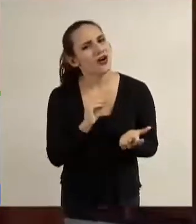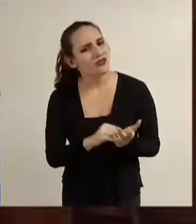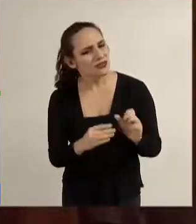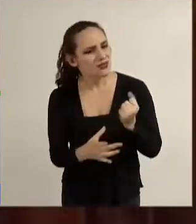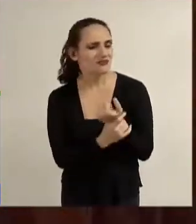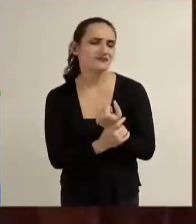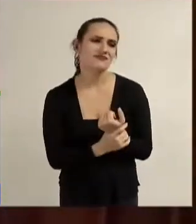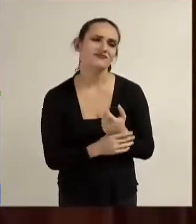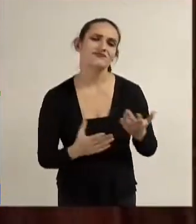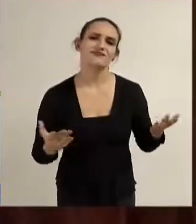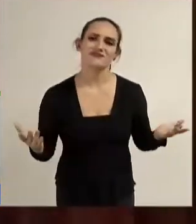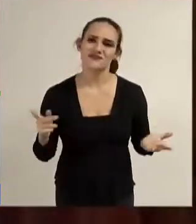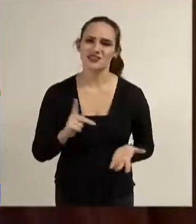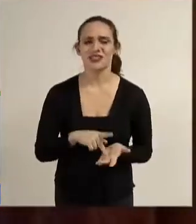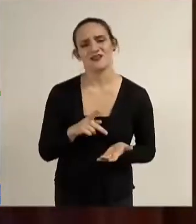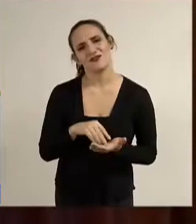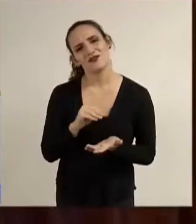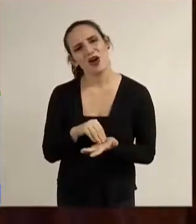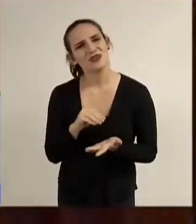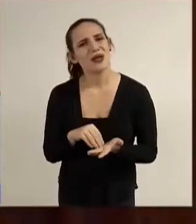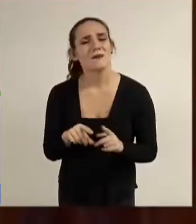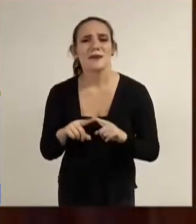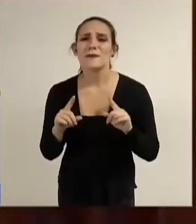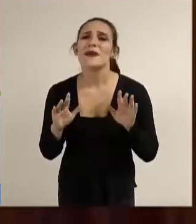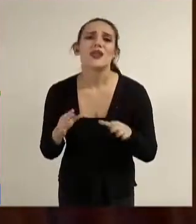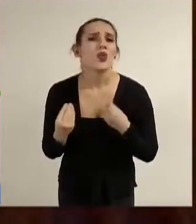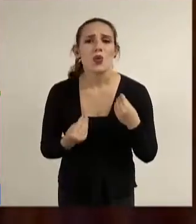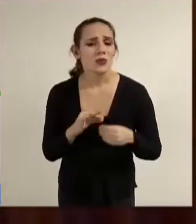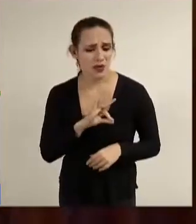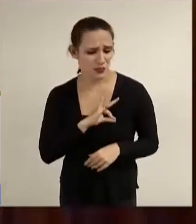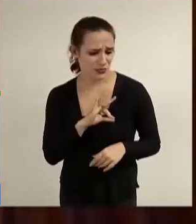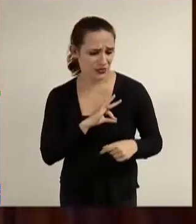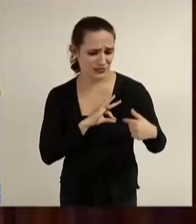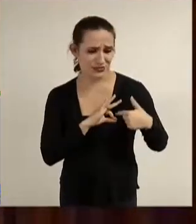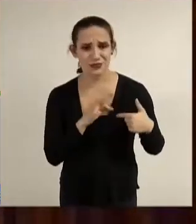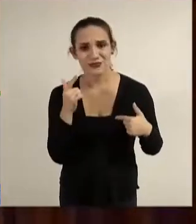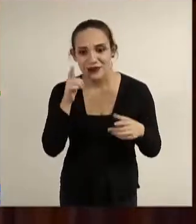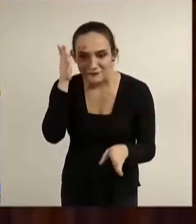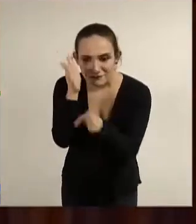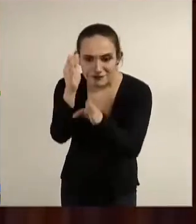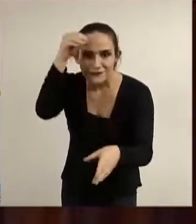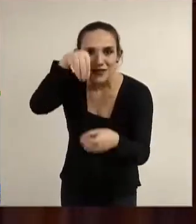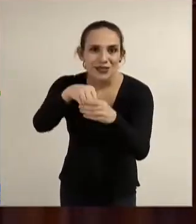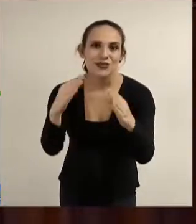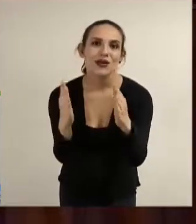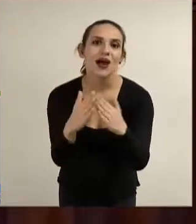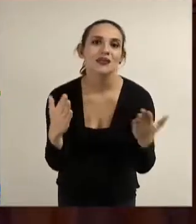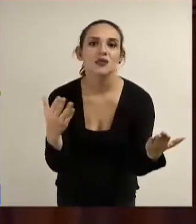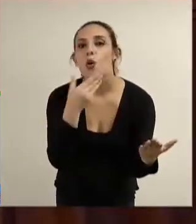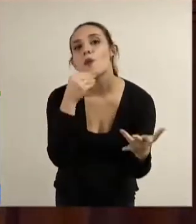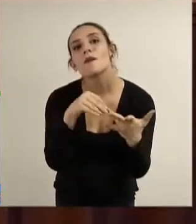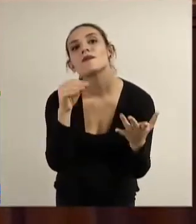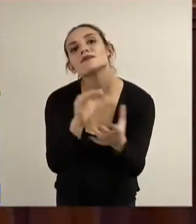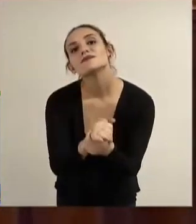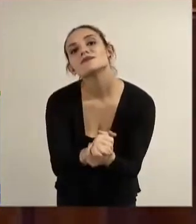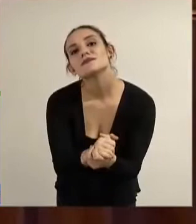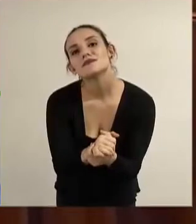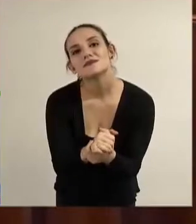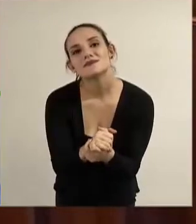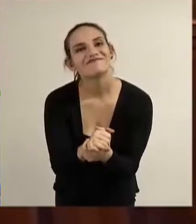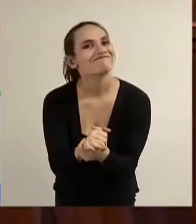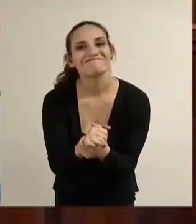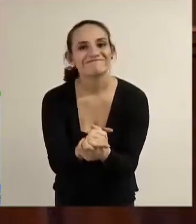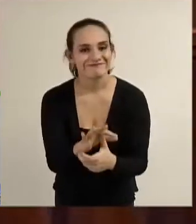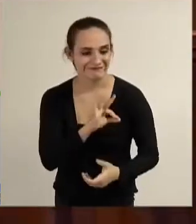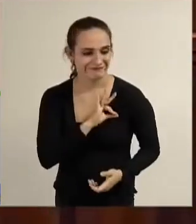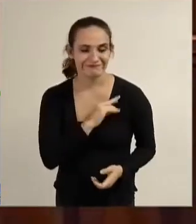Como que a polícia vai impedir do companheiro agredir a sua esposa dentro do asilo inviolável